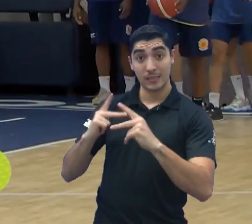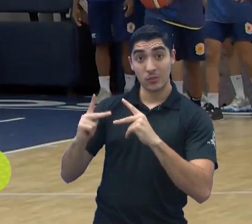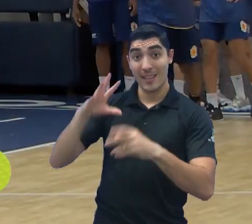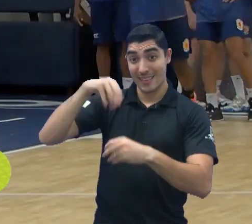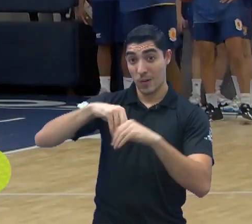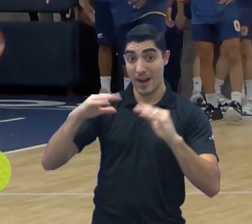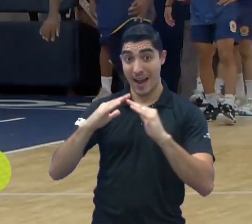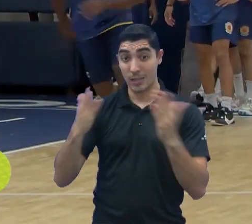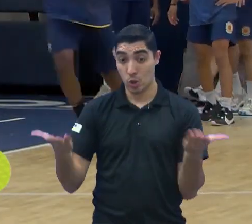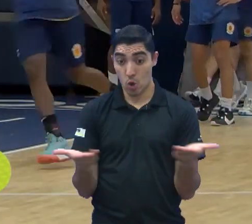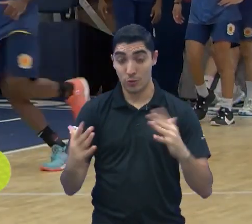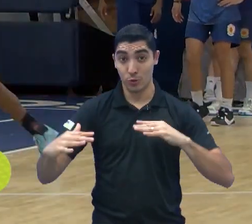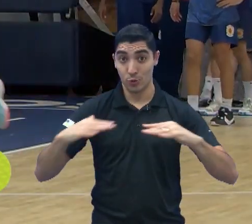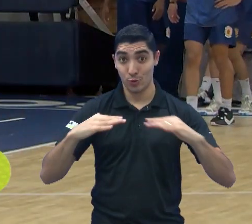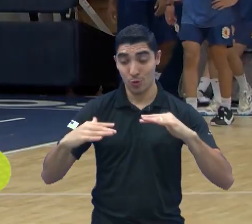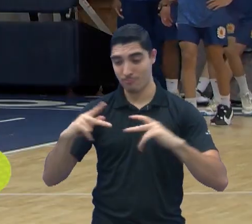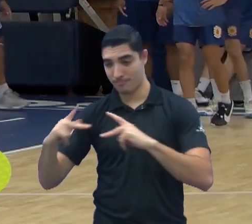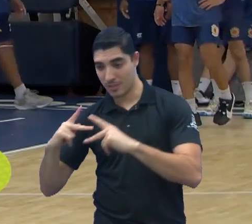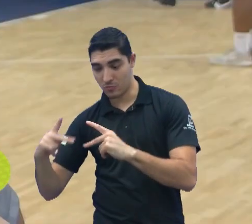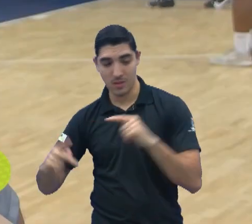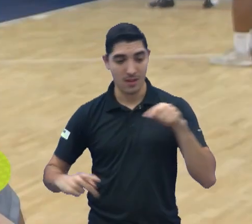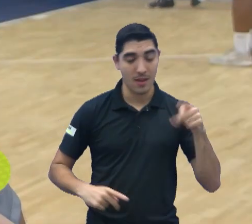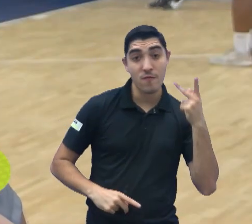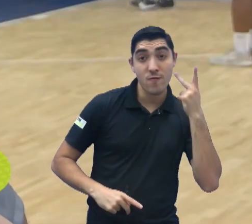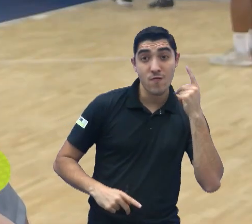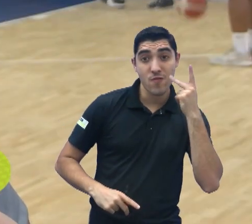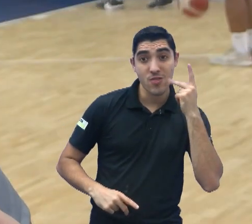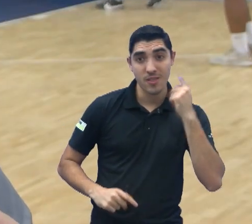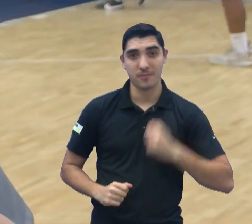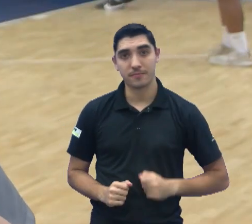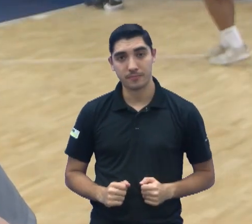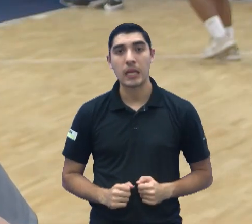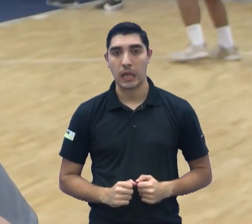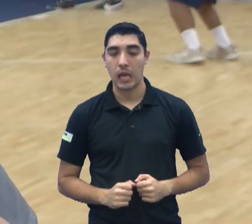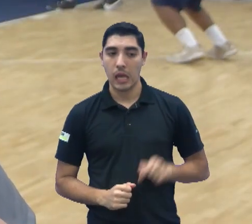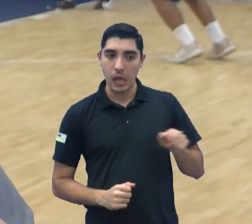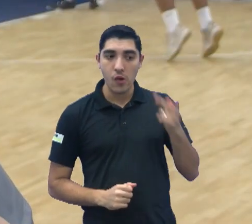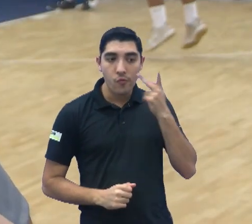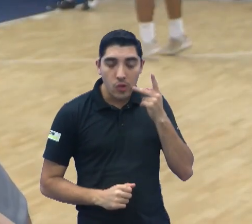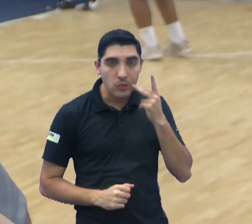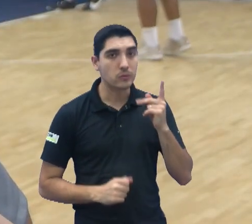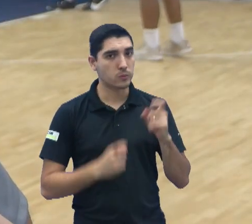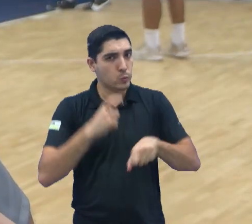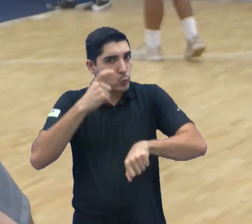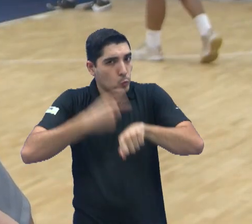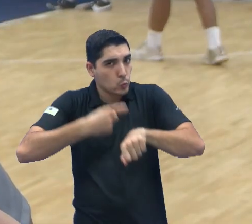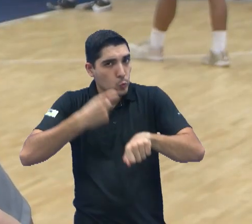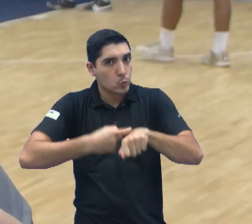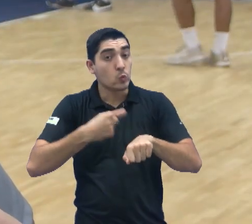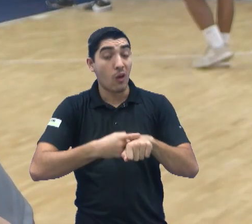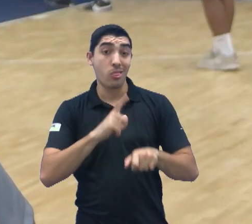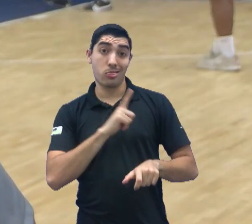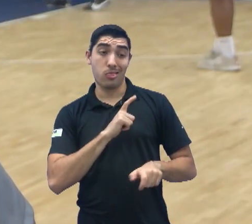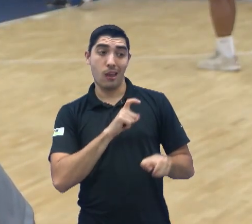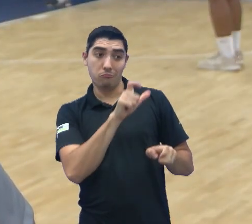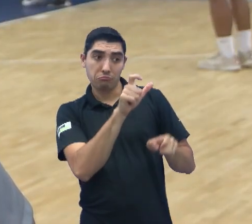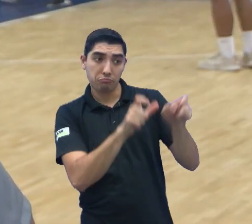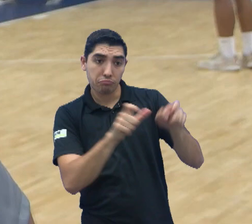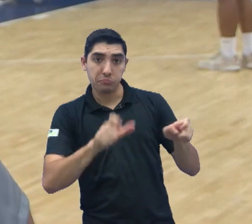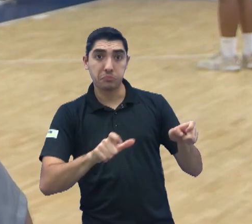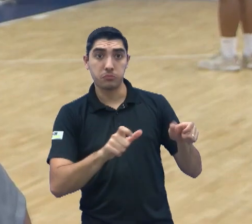Fortaleza, retomando o calendário de jogos do NBB. É uma equipe difícil, a equipe do Fortaleza, com uns estrangeiros que estão pontuando